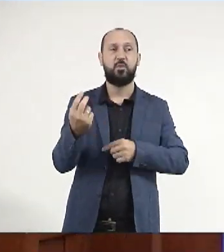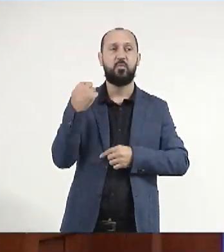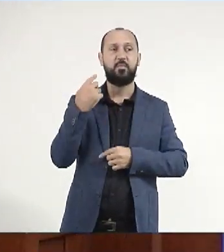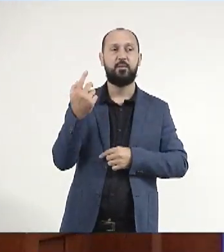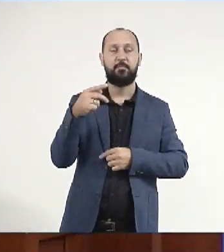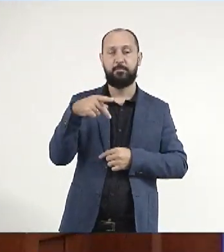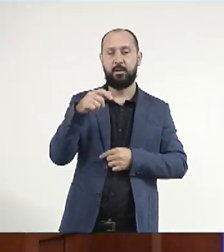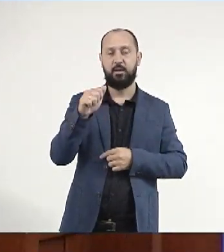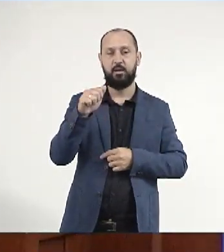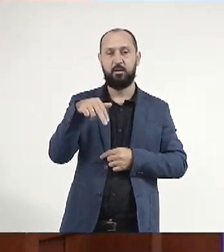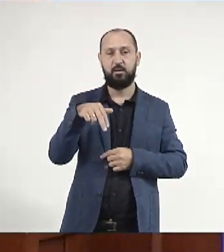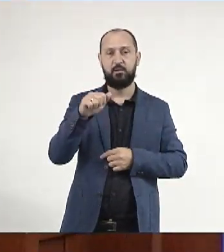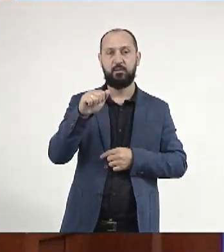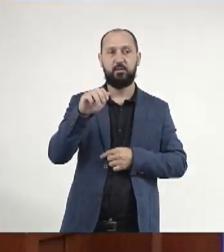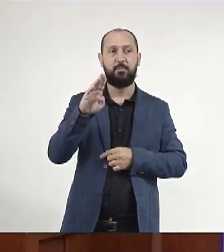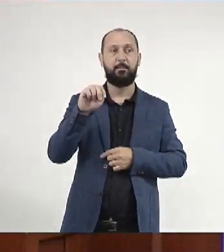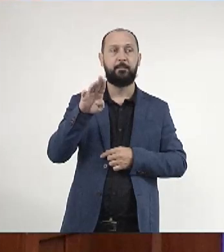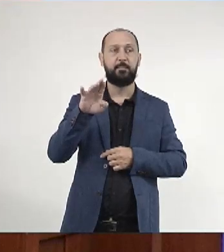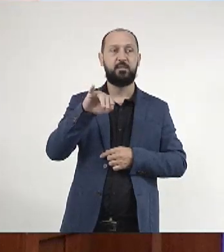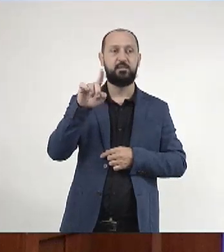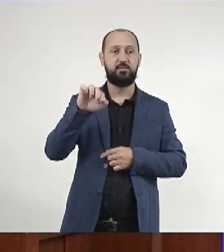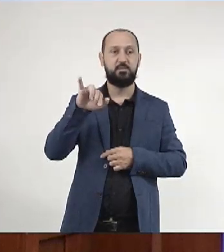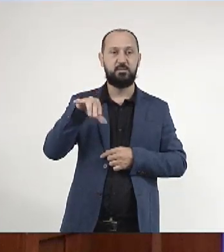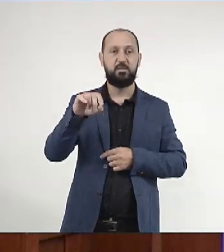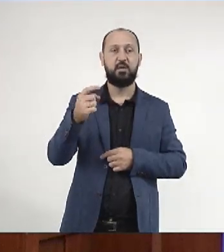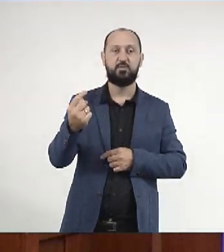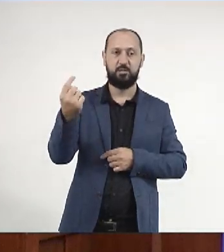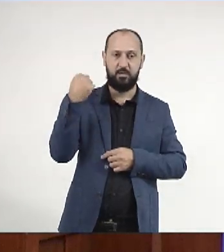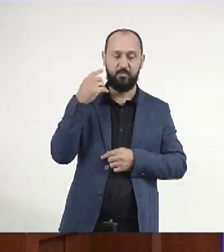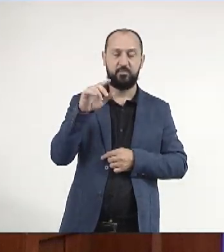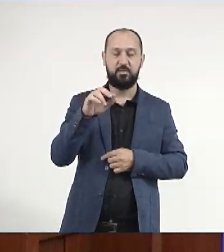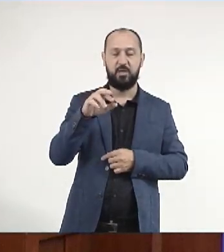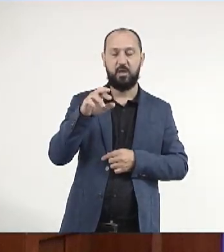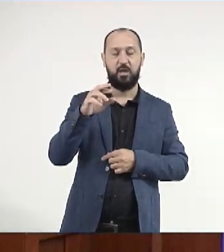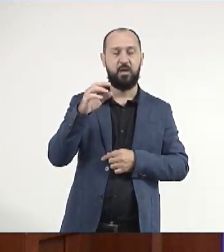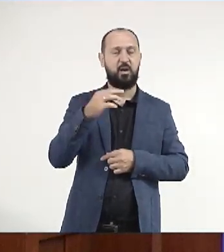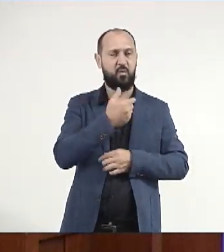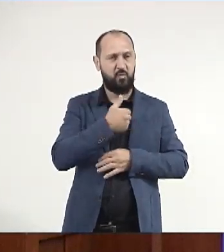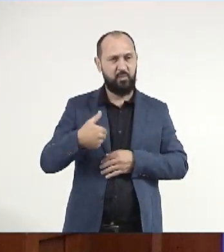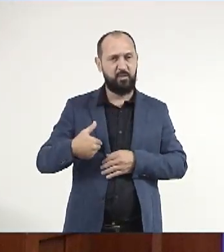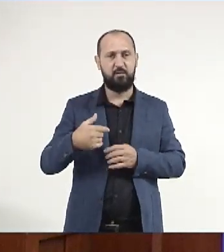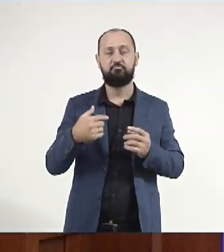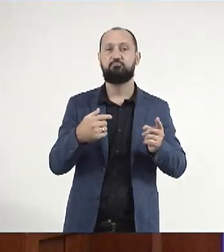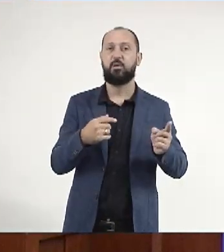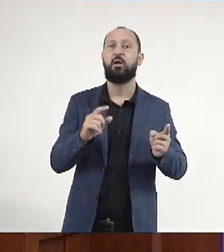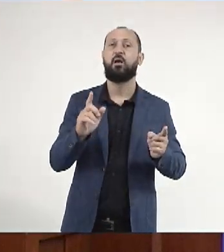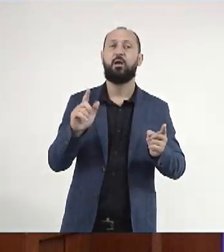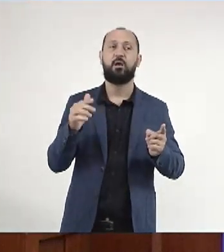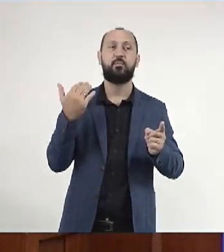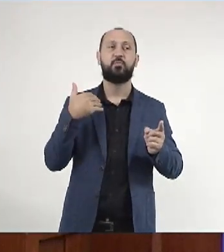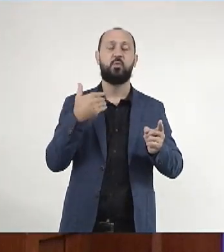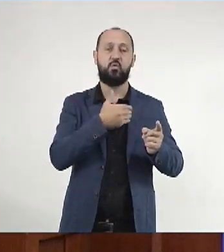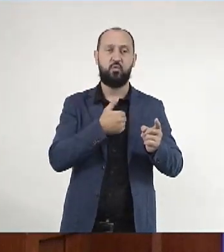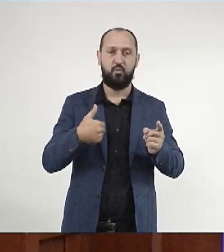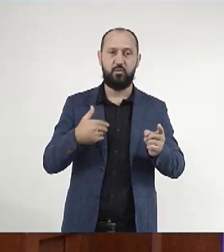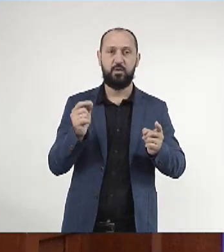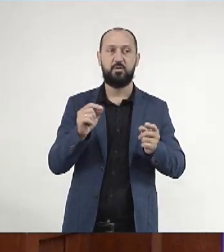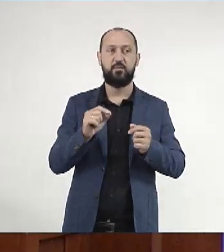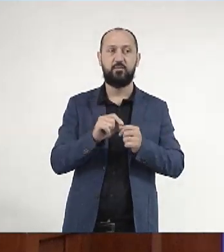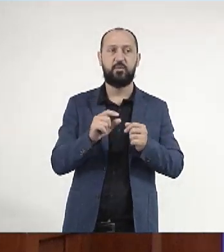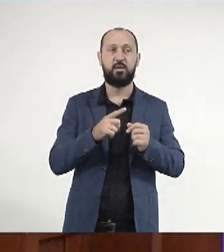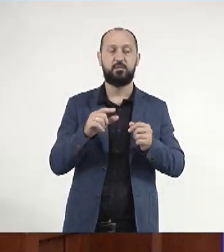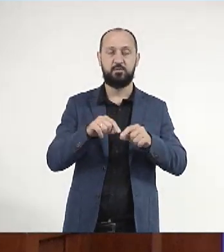em Panambizinho, né? Vossa Excelência me parece que era governador na época. Em Panambizinho, o governo fez